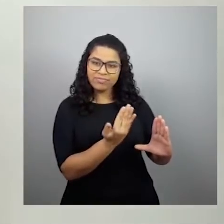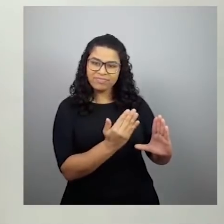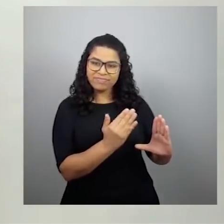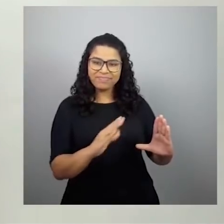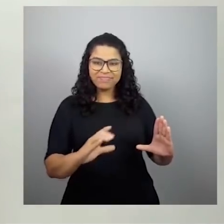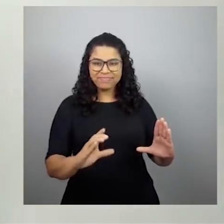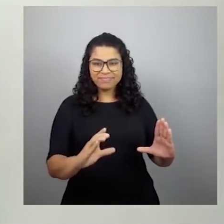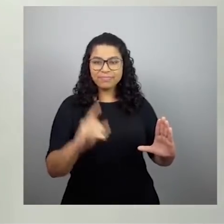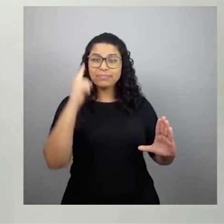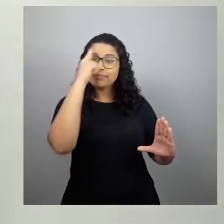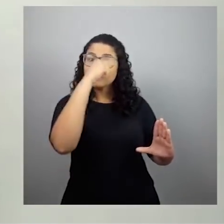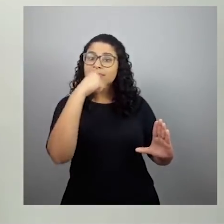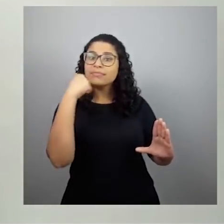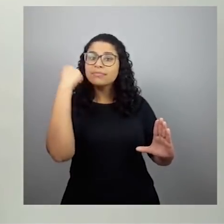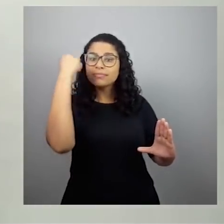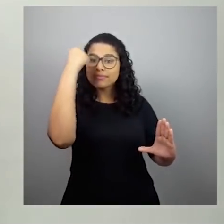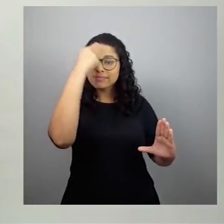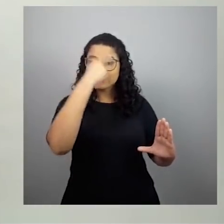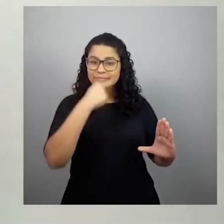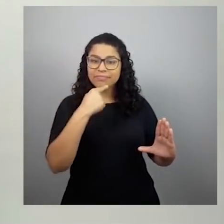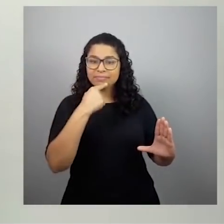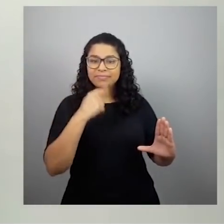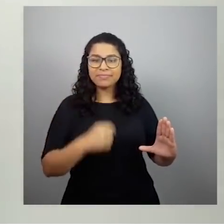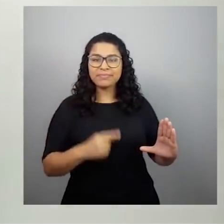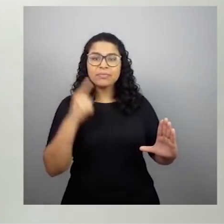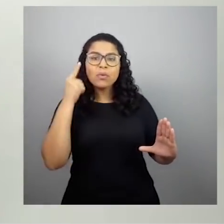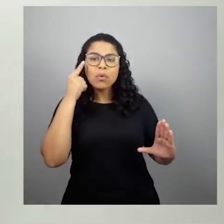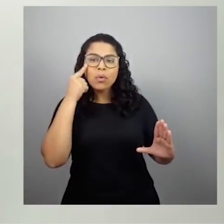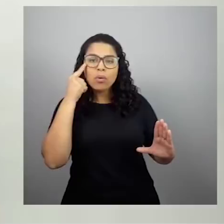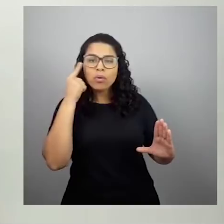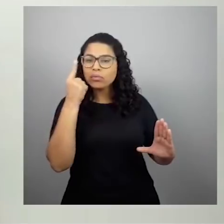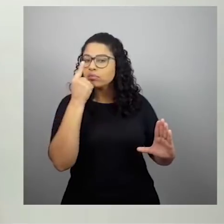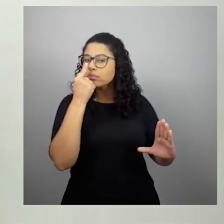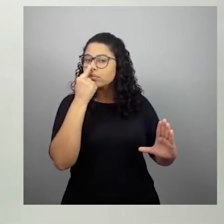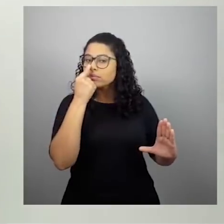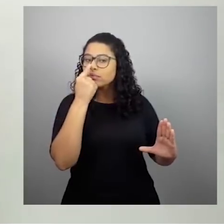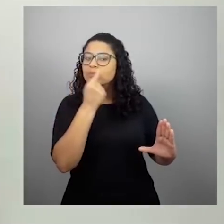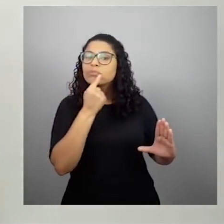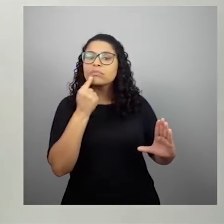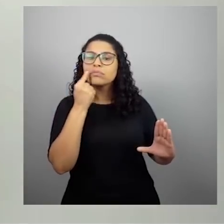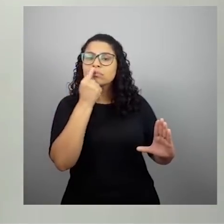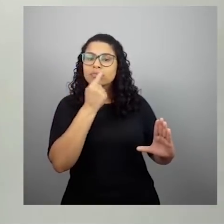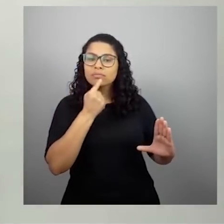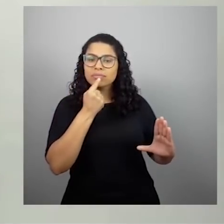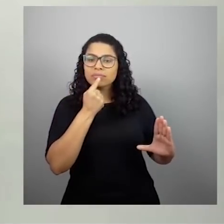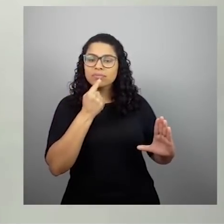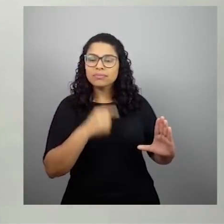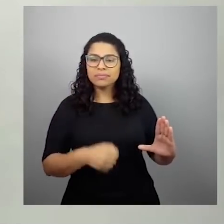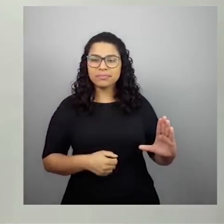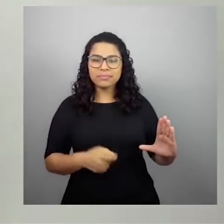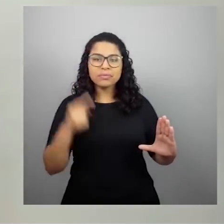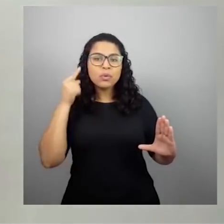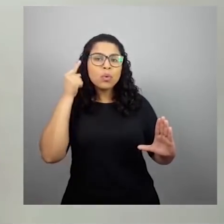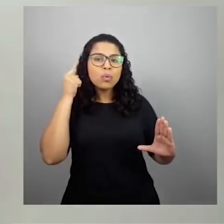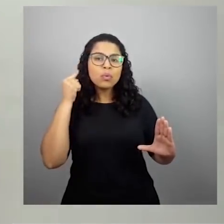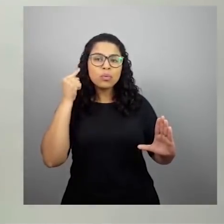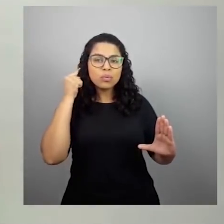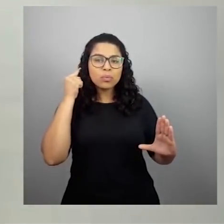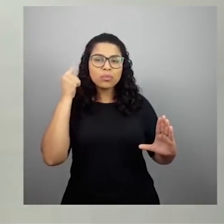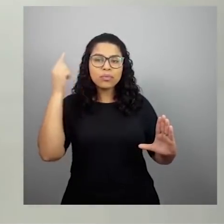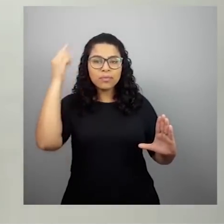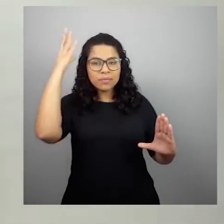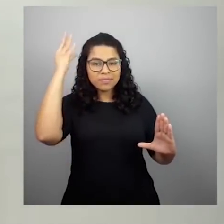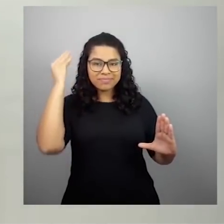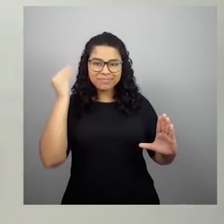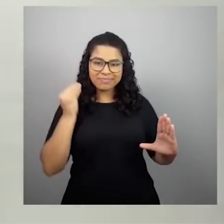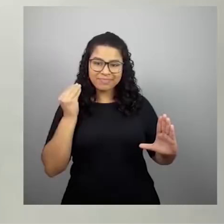observar, olhará as partes do rosto, os órgãos, olhos, nariz, boca, os